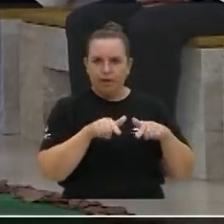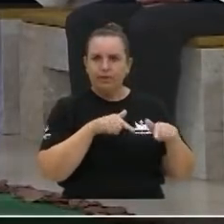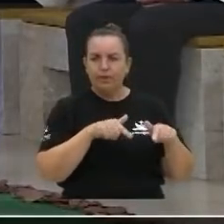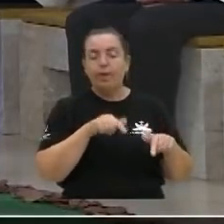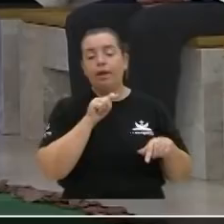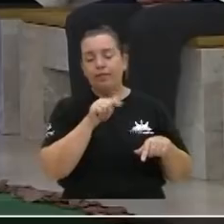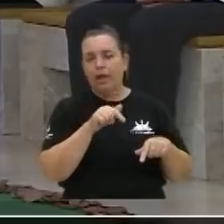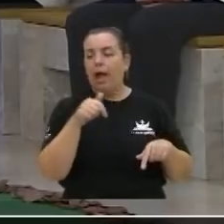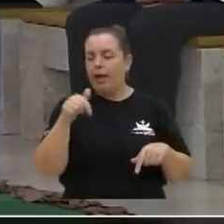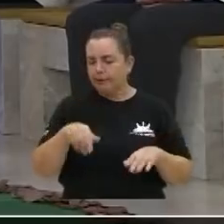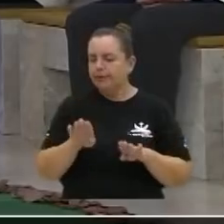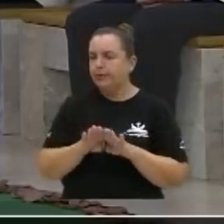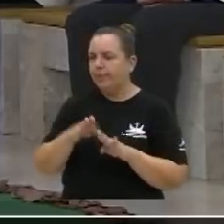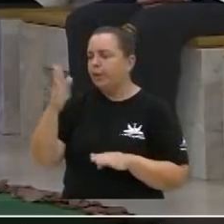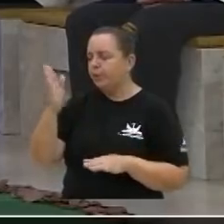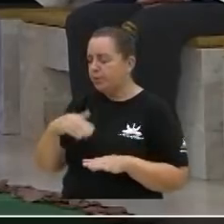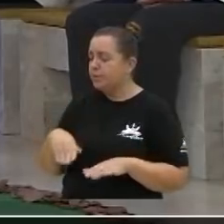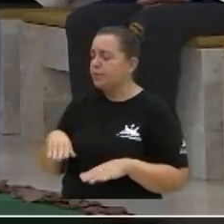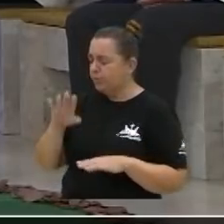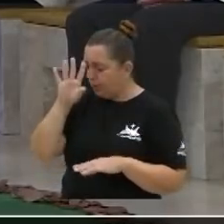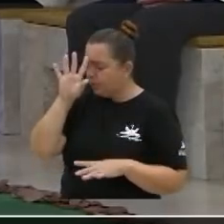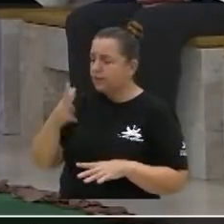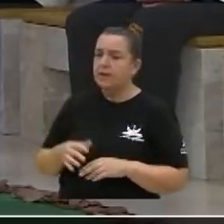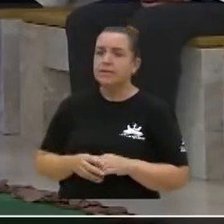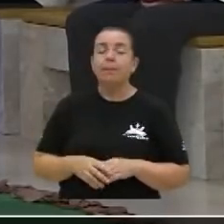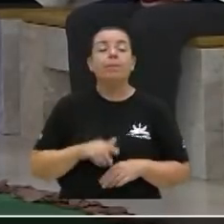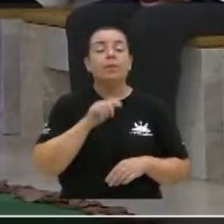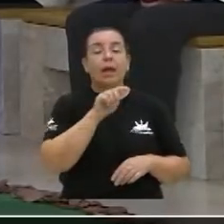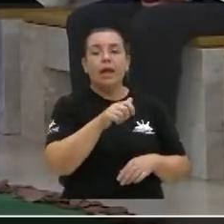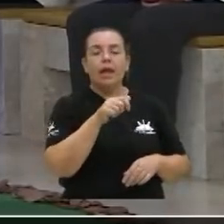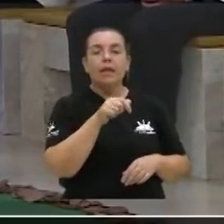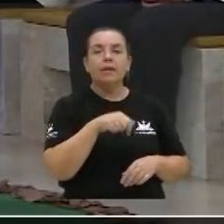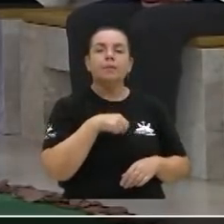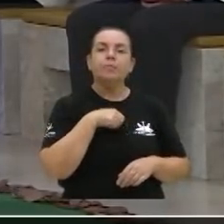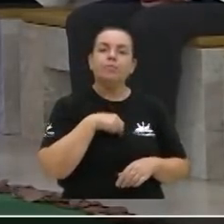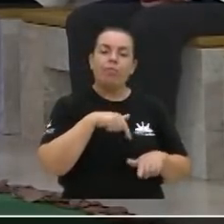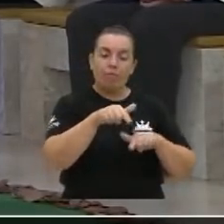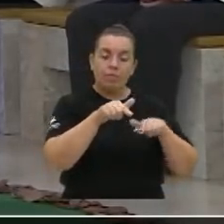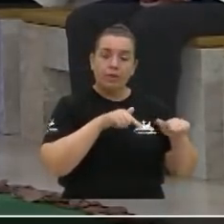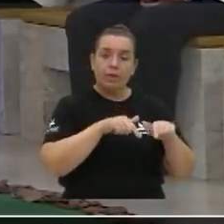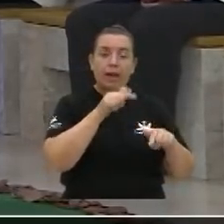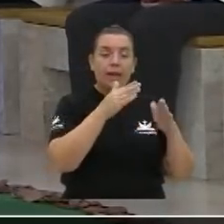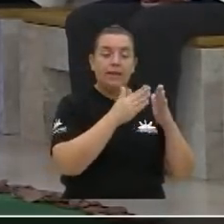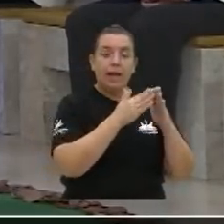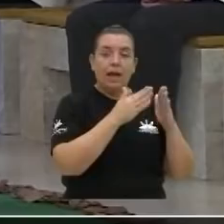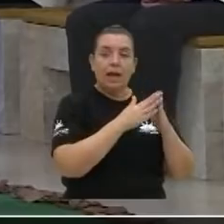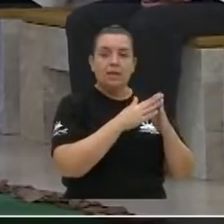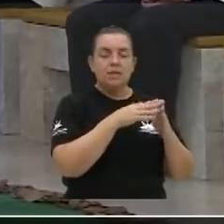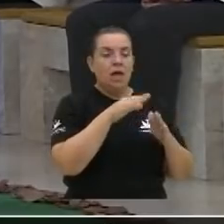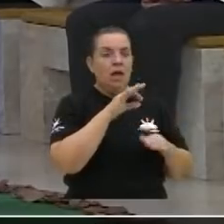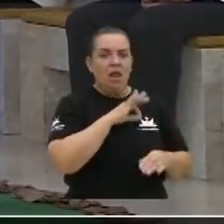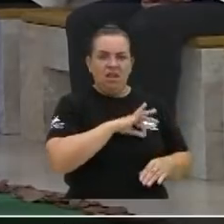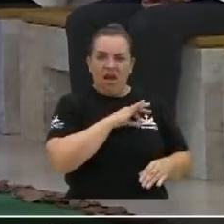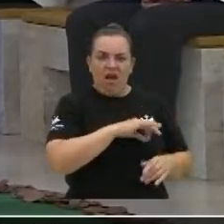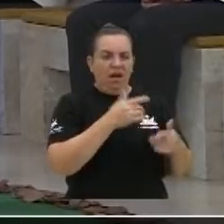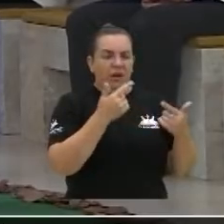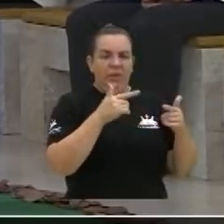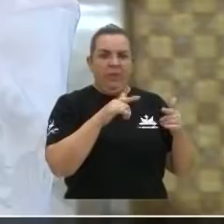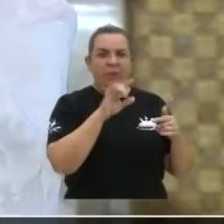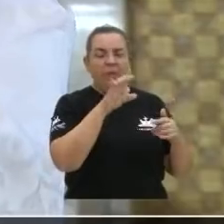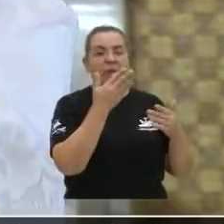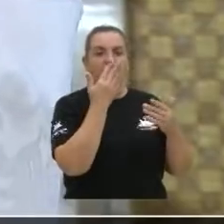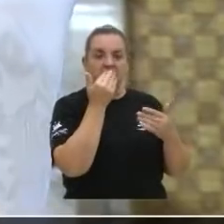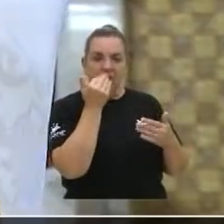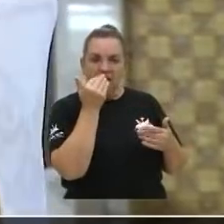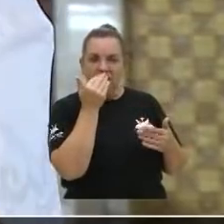isso no Brasil, a menina ia trabalhar de empregada doméstica sem salário, a troco de comida,